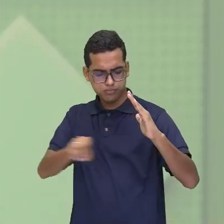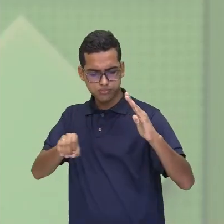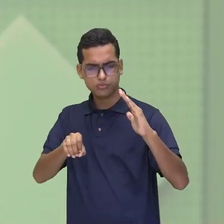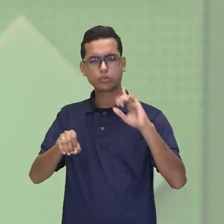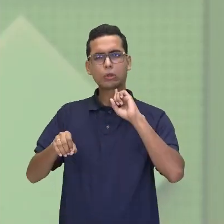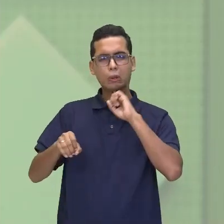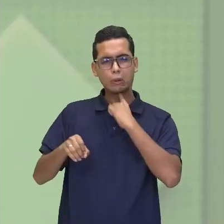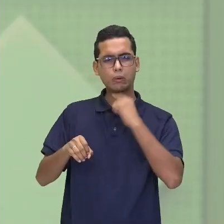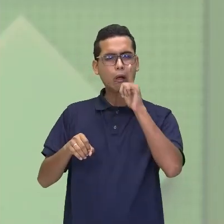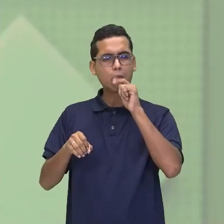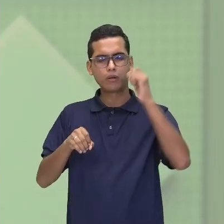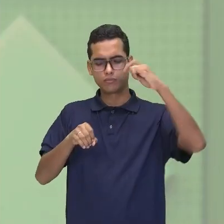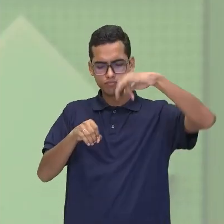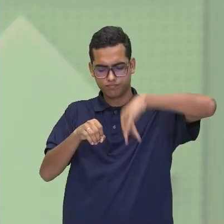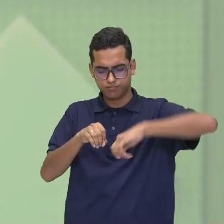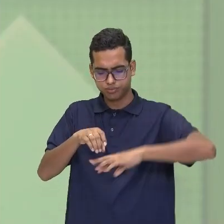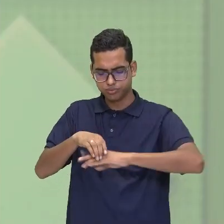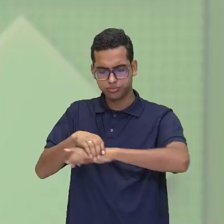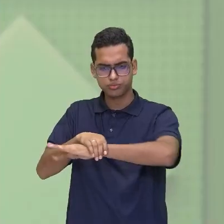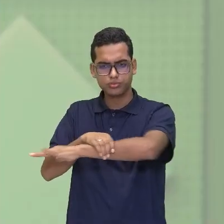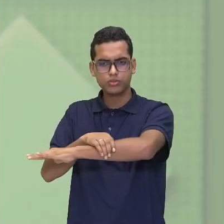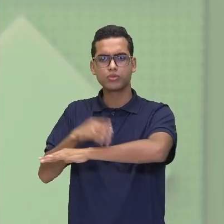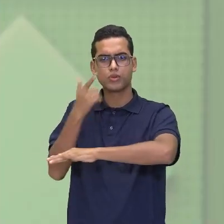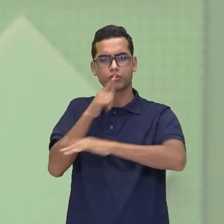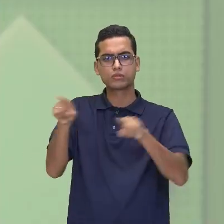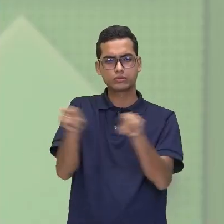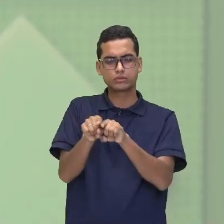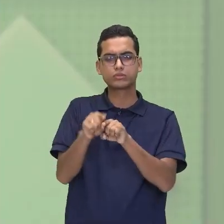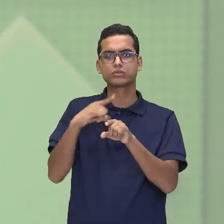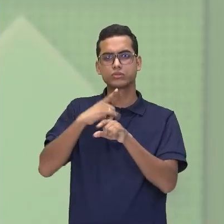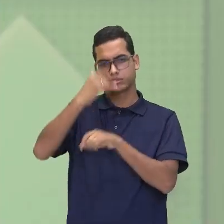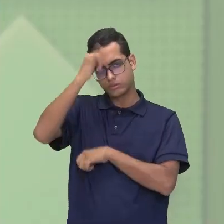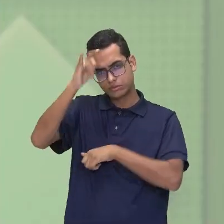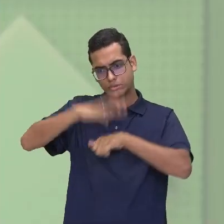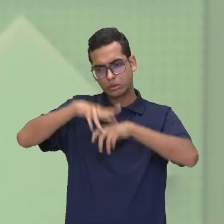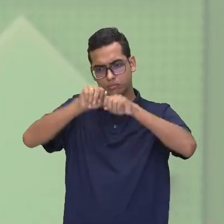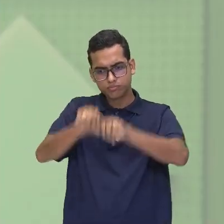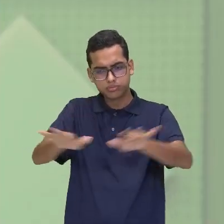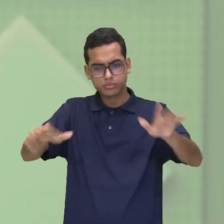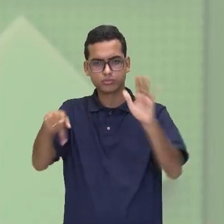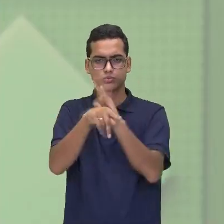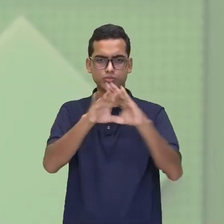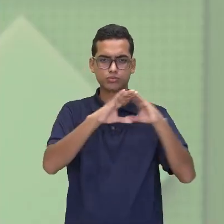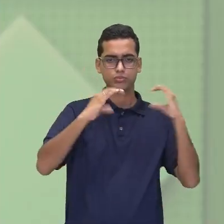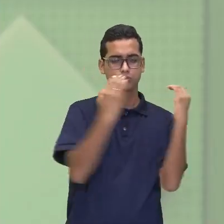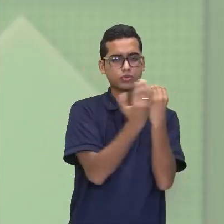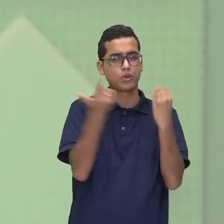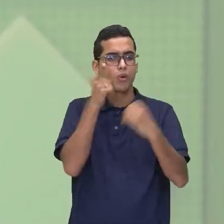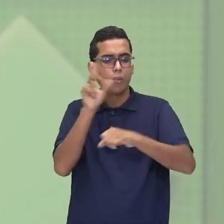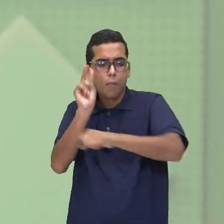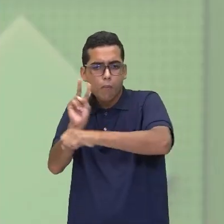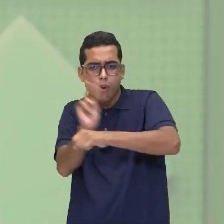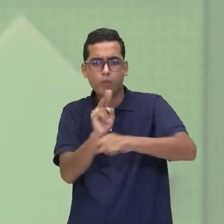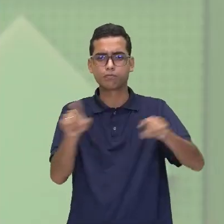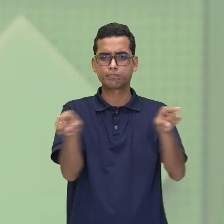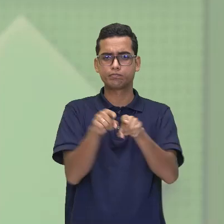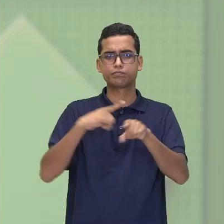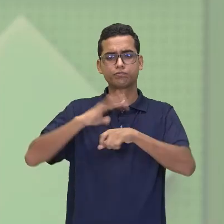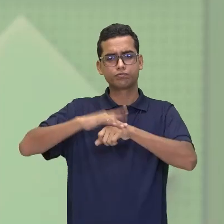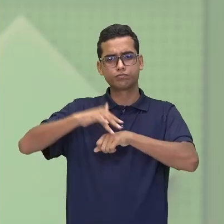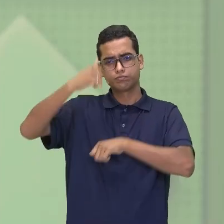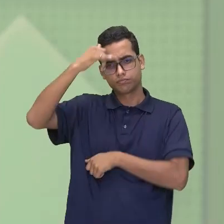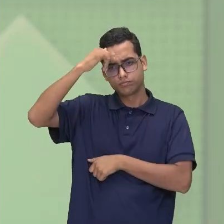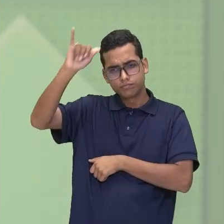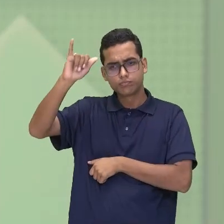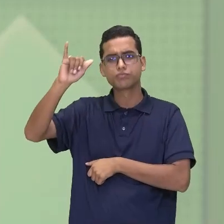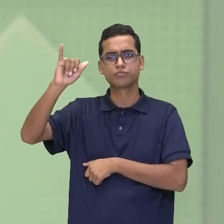algumas doenças sejam disseminadas nessa comunidade. Então, a gente está falando aí, né, de preservar e prevenir para que essas